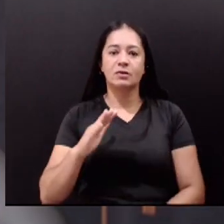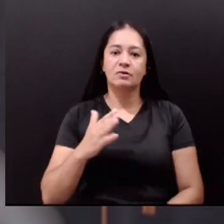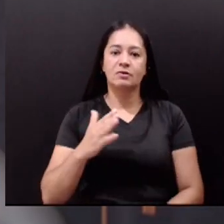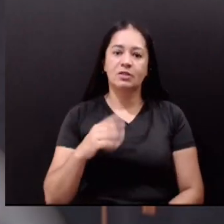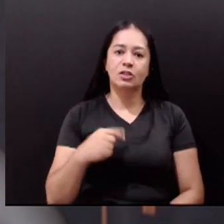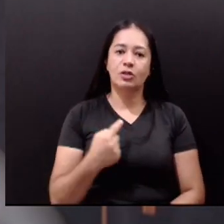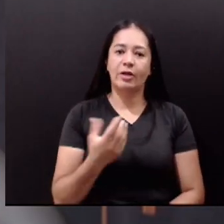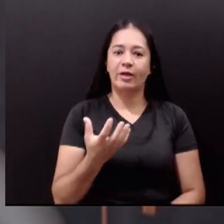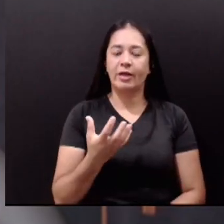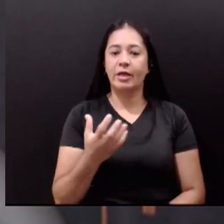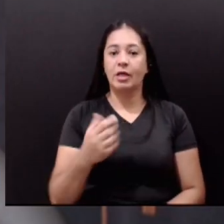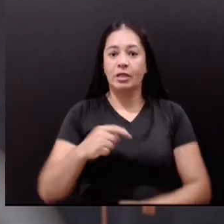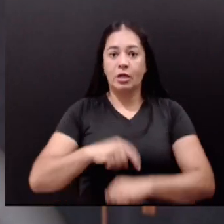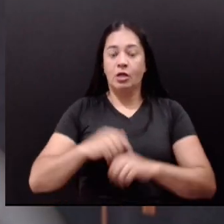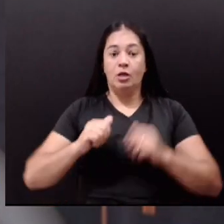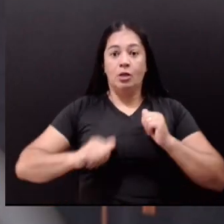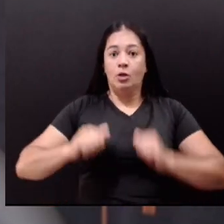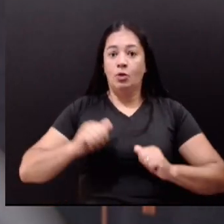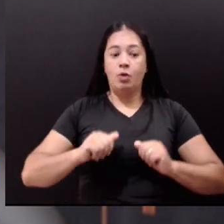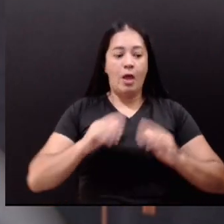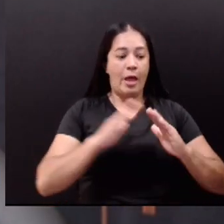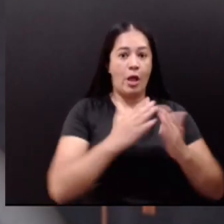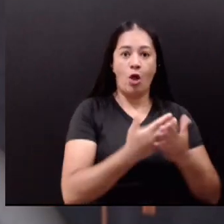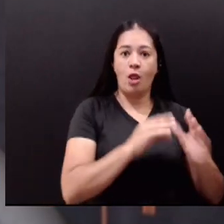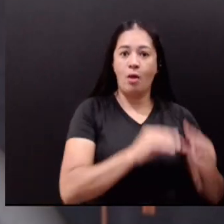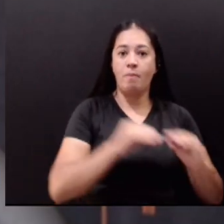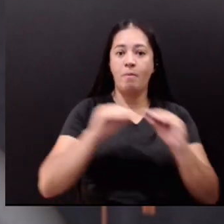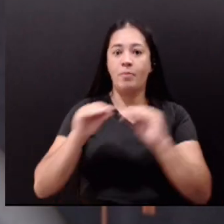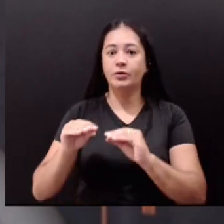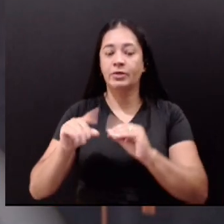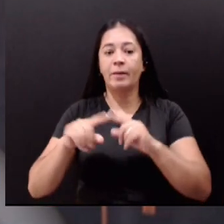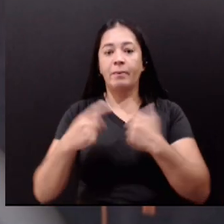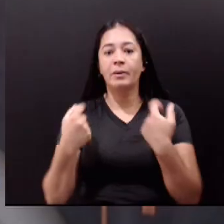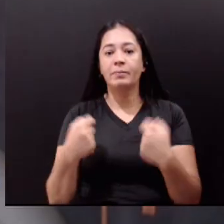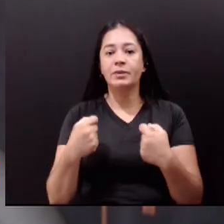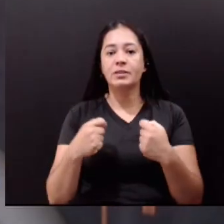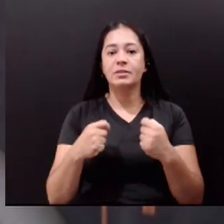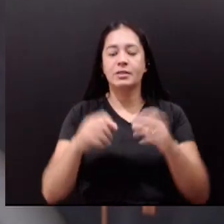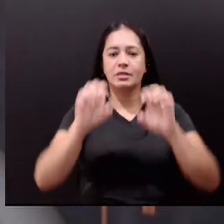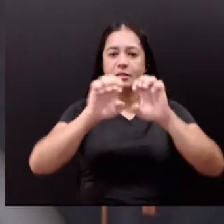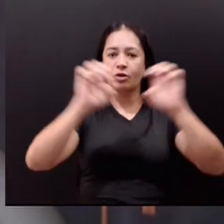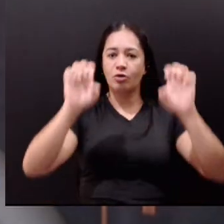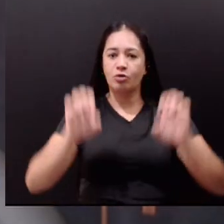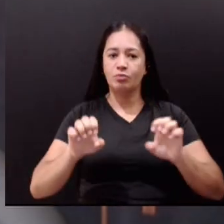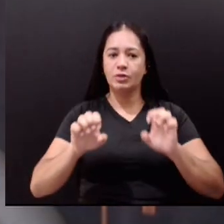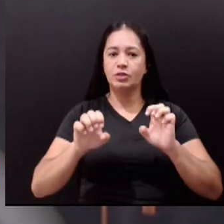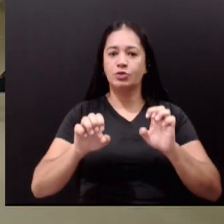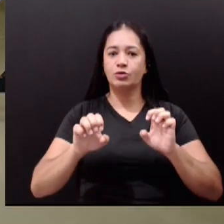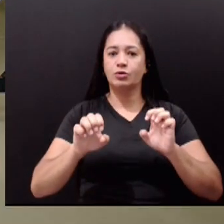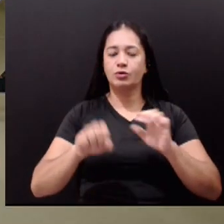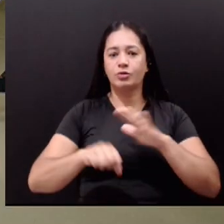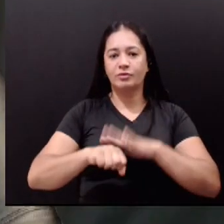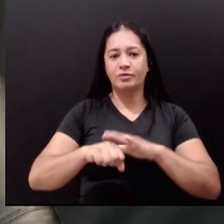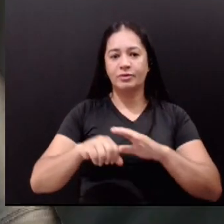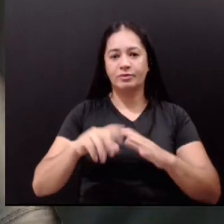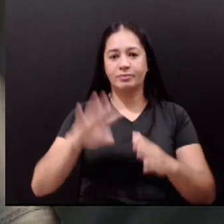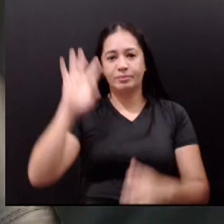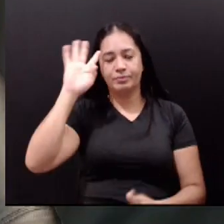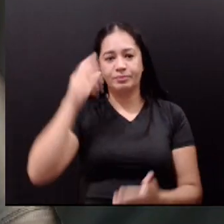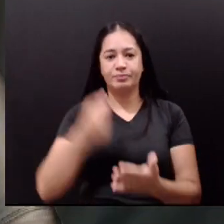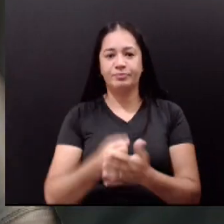a mudança de escola, mas precisa ser realizada uma estrutura e uma resolução da questão.